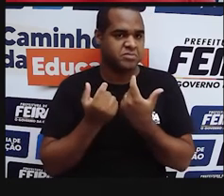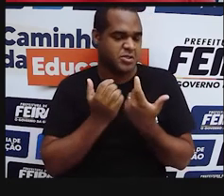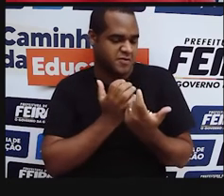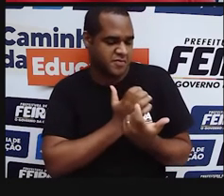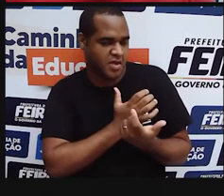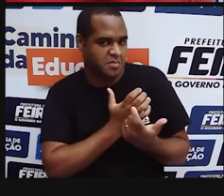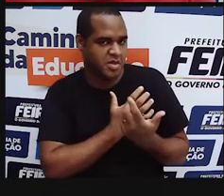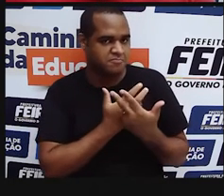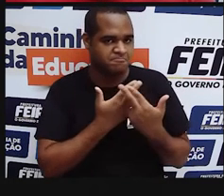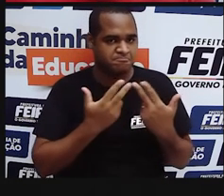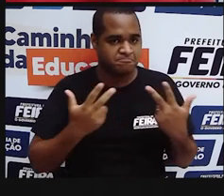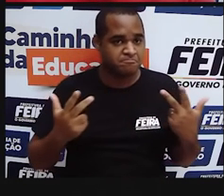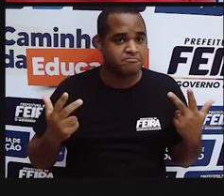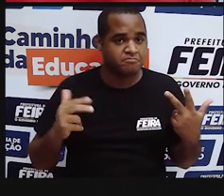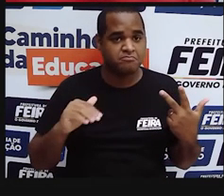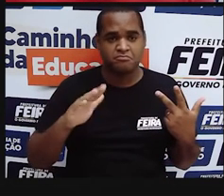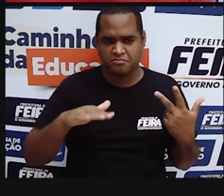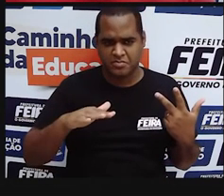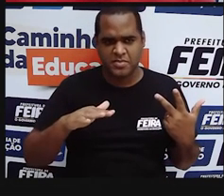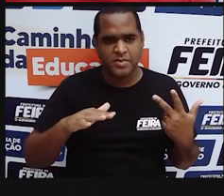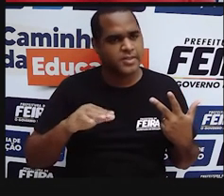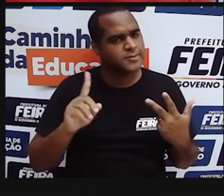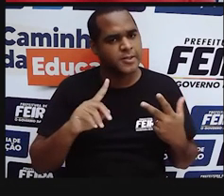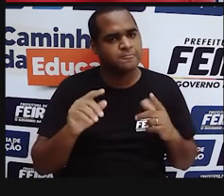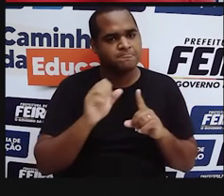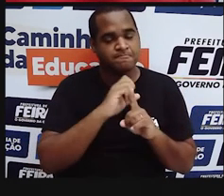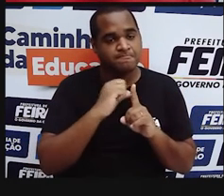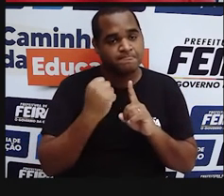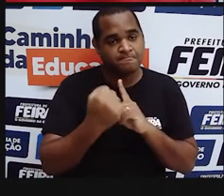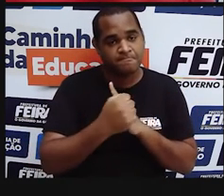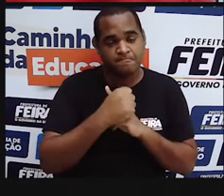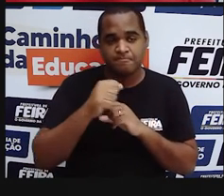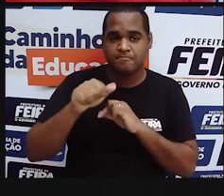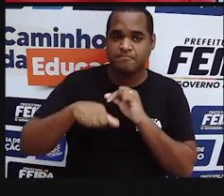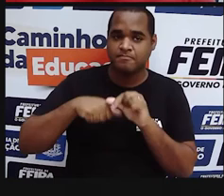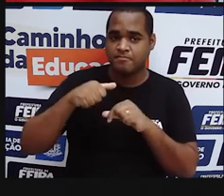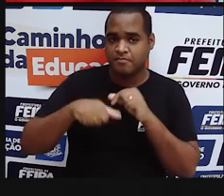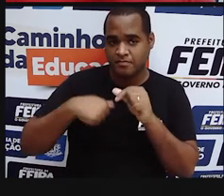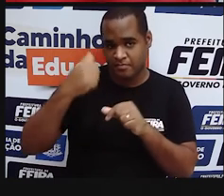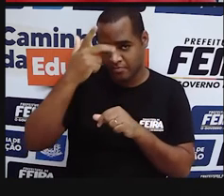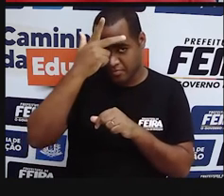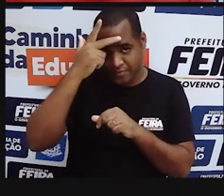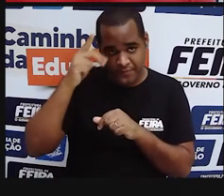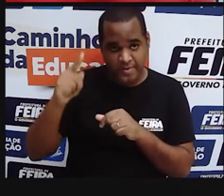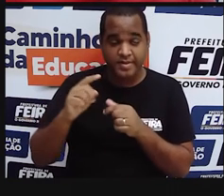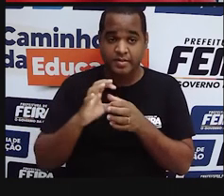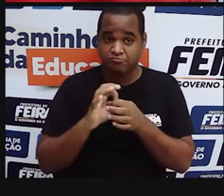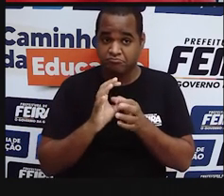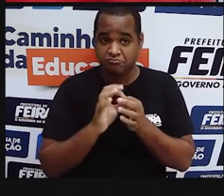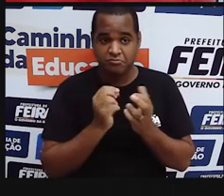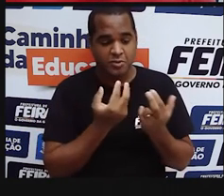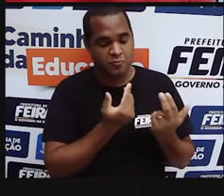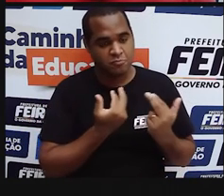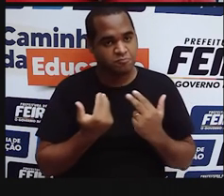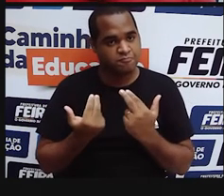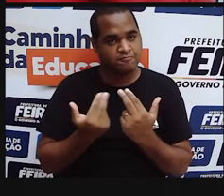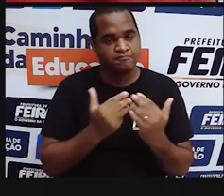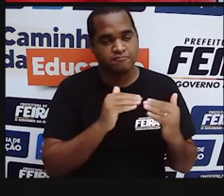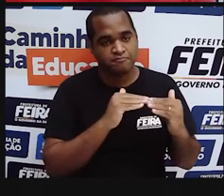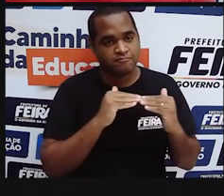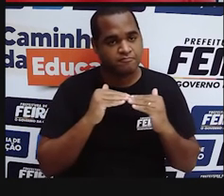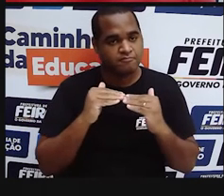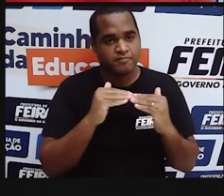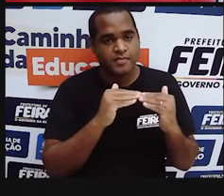quantidade de bens que ele tinha, e ele tenta criar uma sociedade na qual todas as pessoas livres fossem